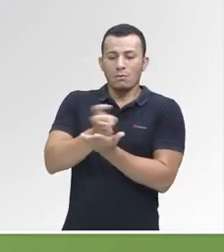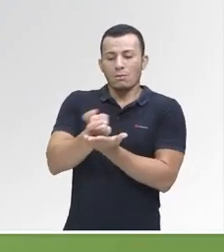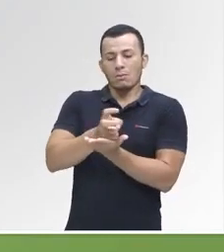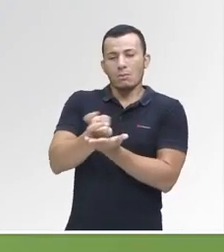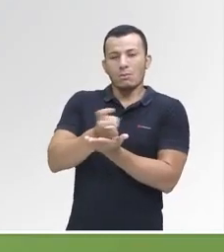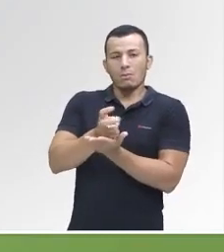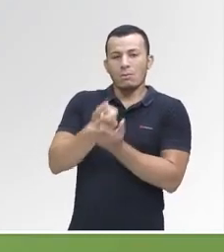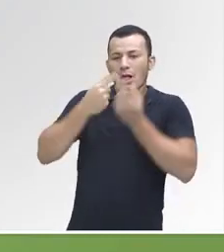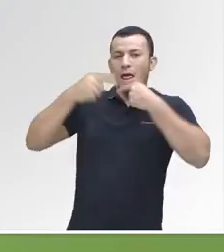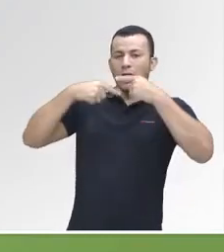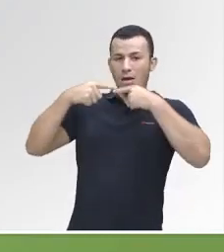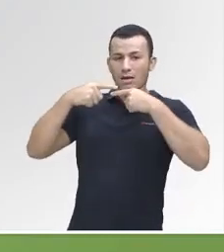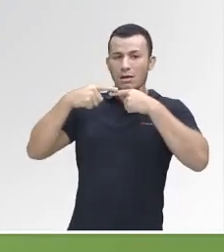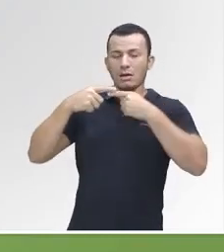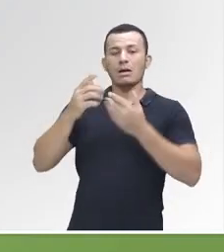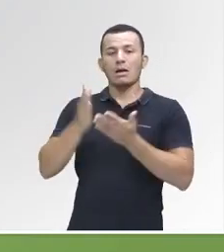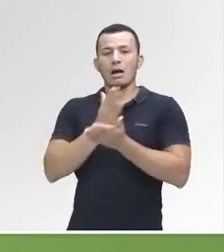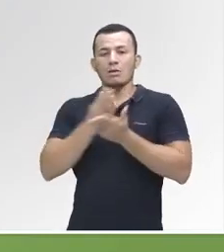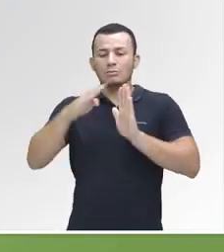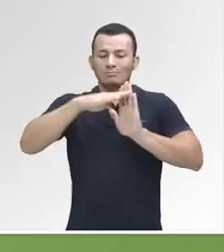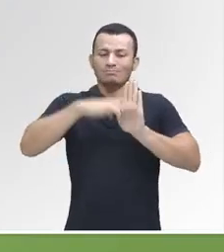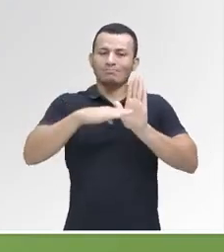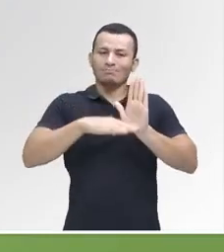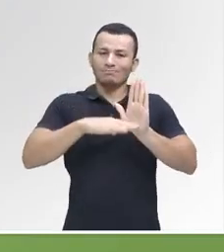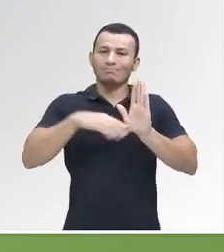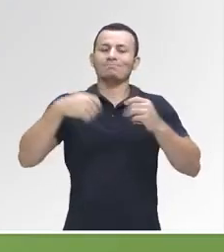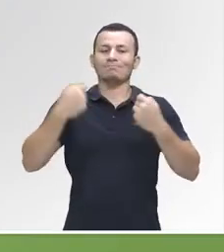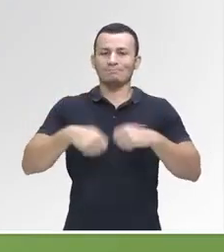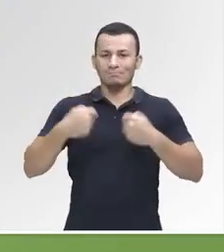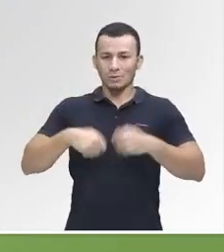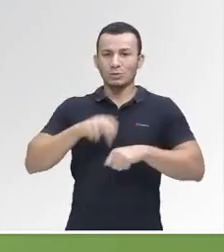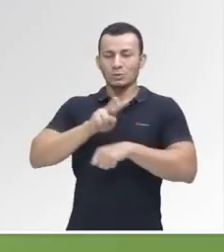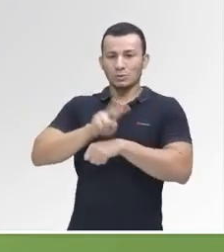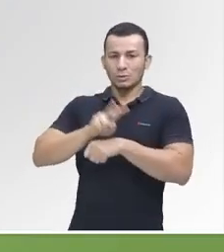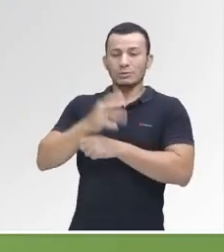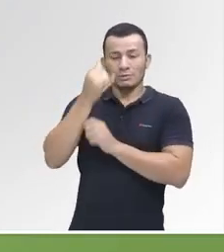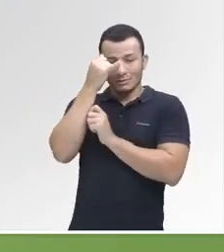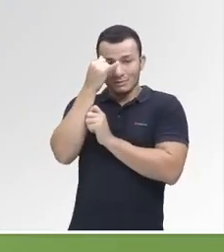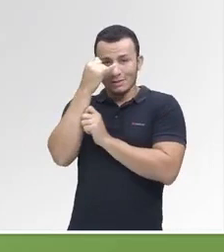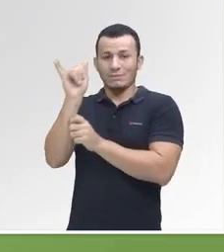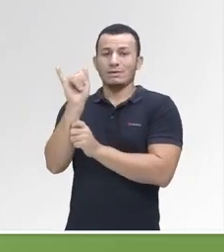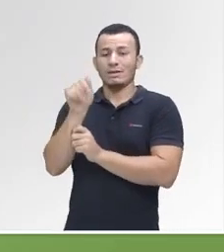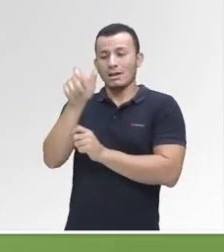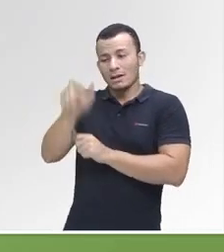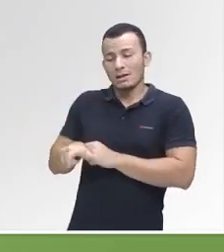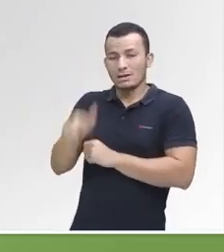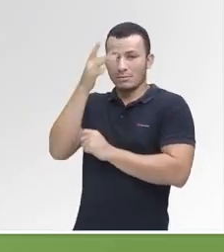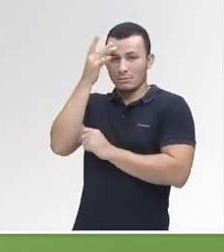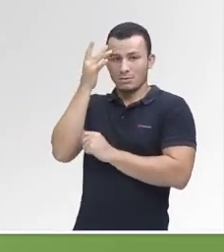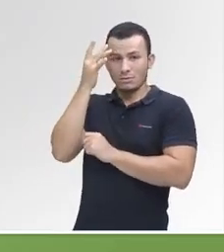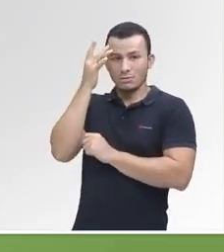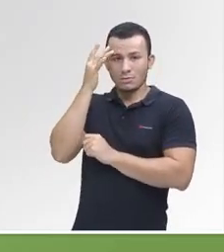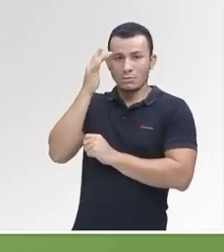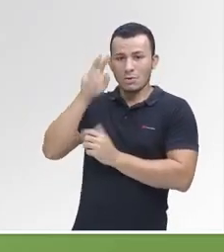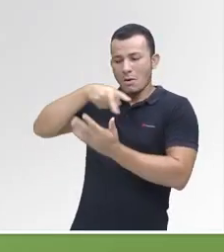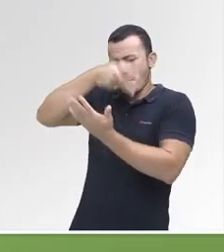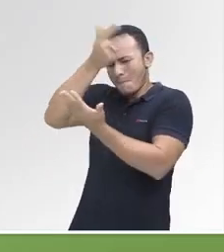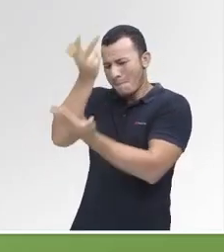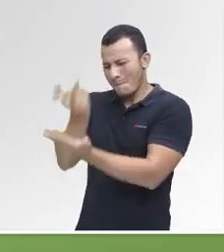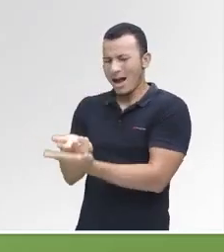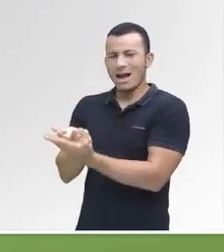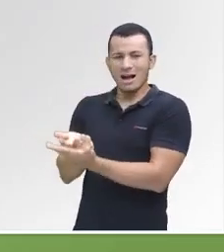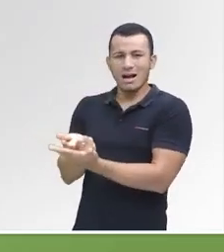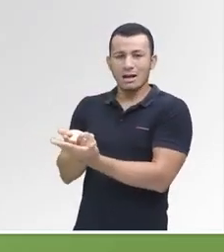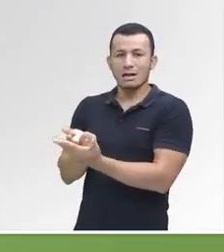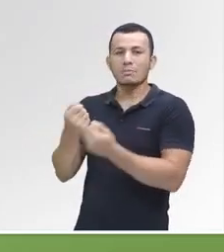convulsão. Algumas medidas devem ser tomadas, como tentar evitar que a vítima caia no chão, deitar